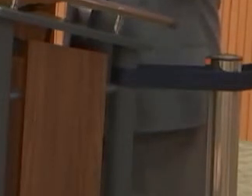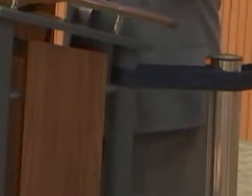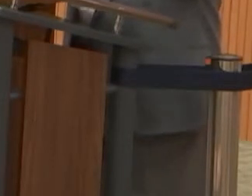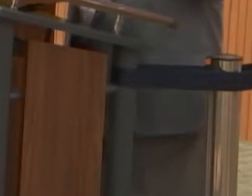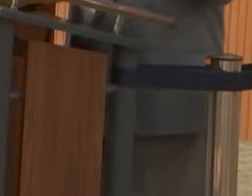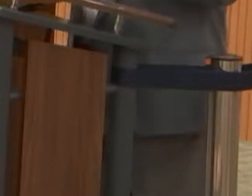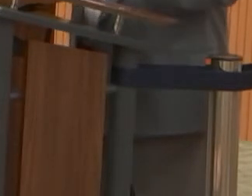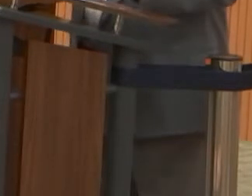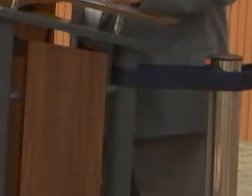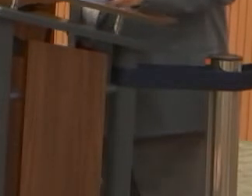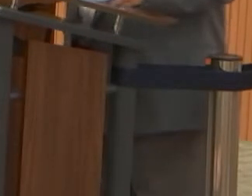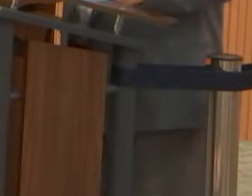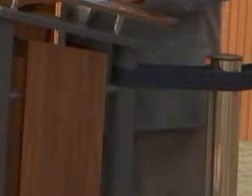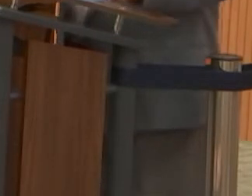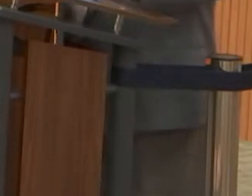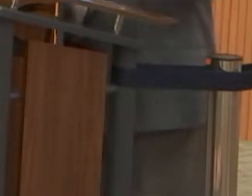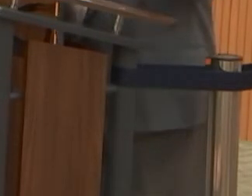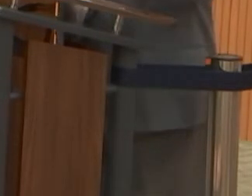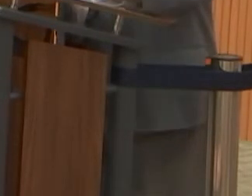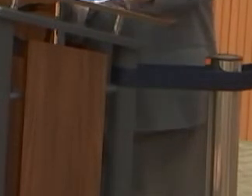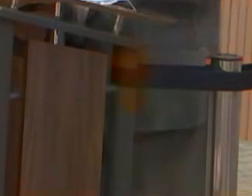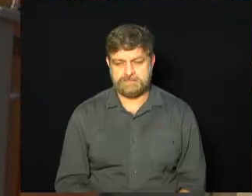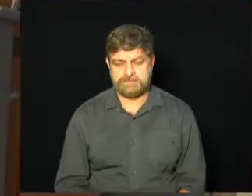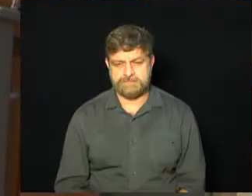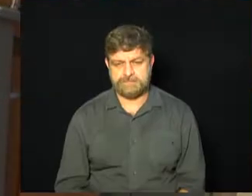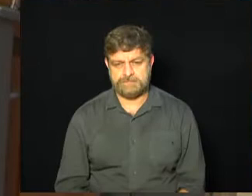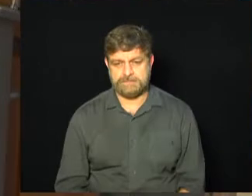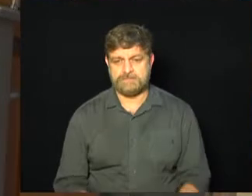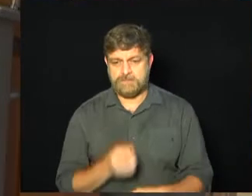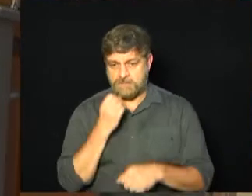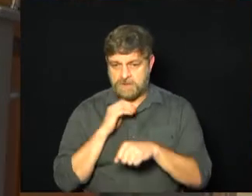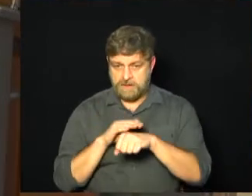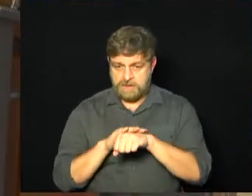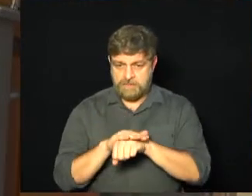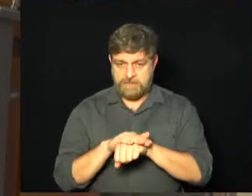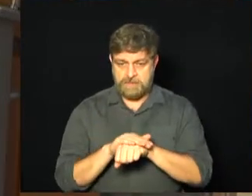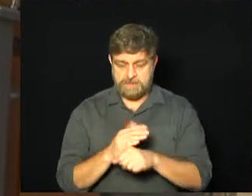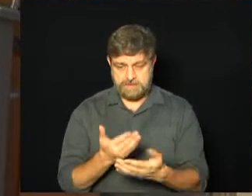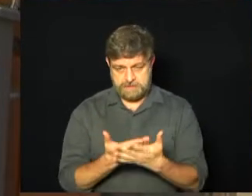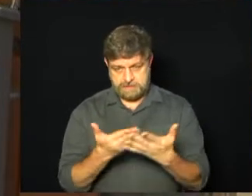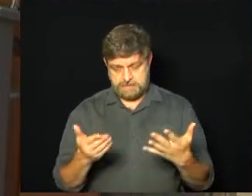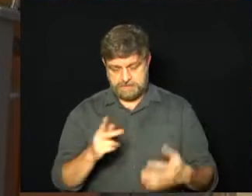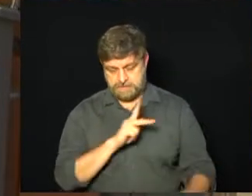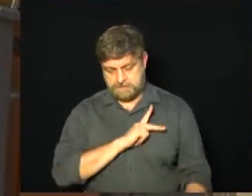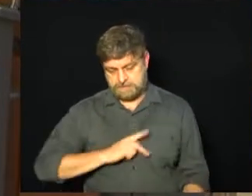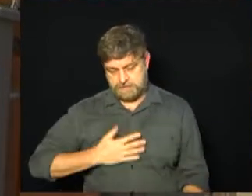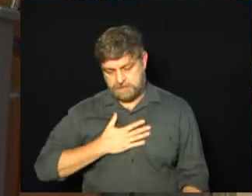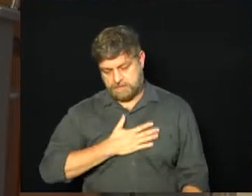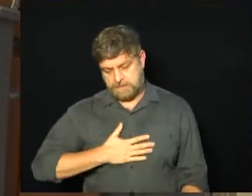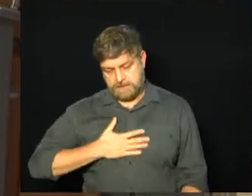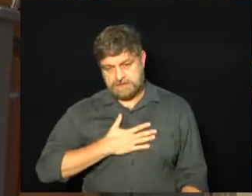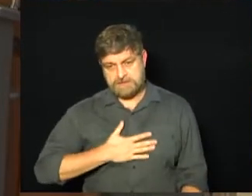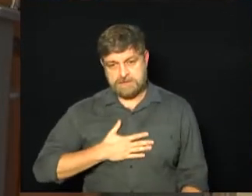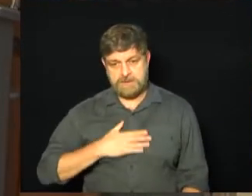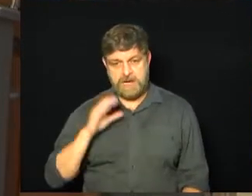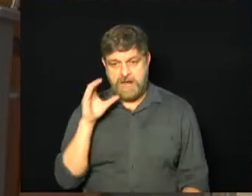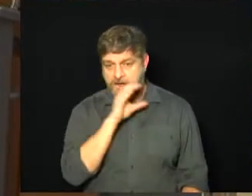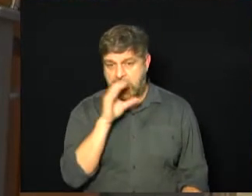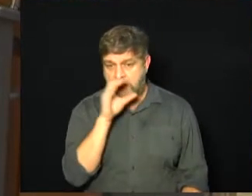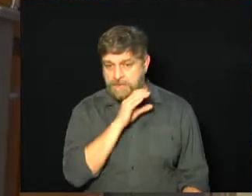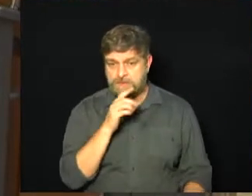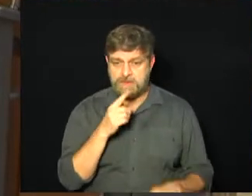Boa noite a todos, é um grande prazer estar aqui, uma grande honra, principalmente. E vou ser breve, porque, afinal,